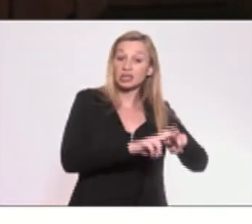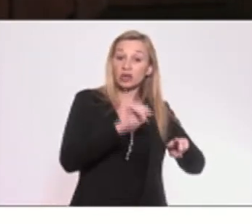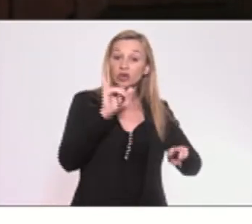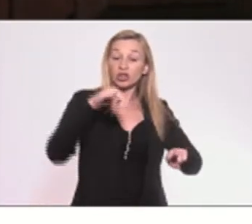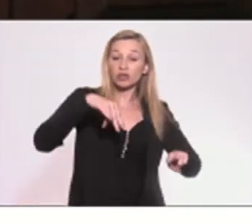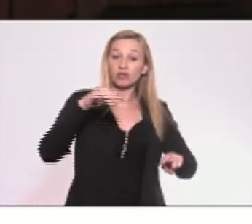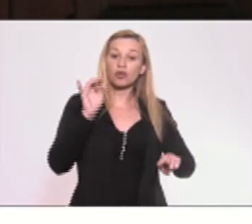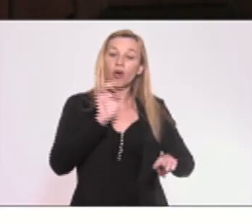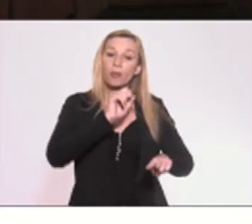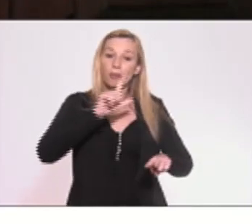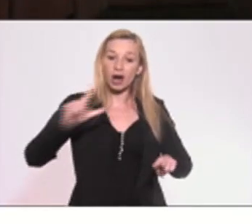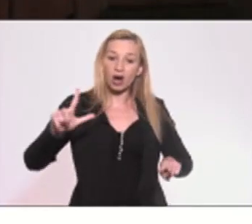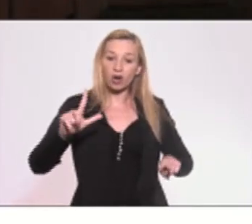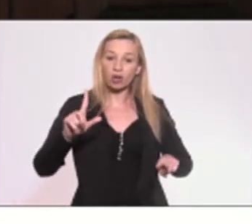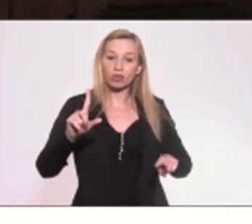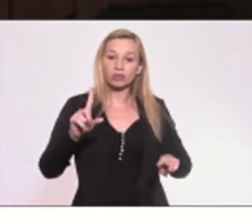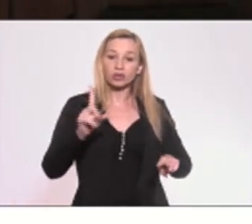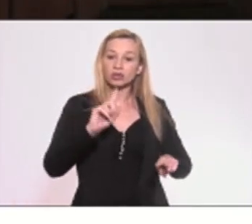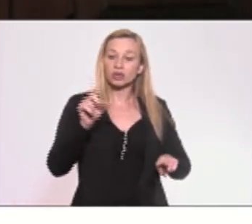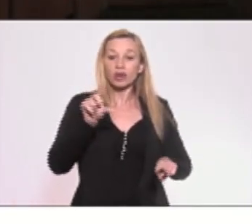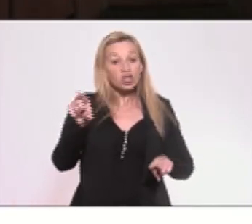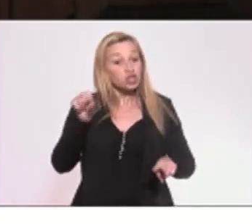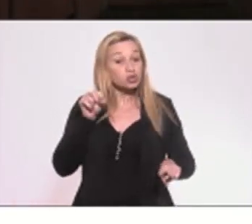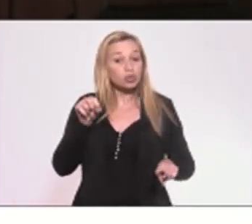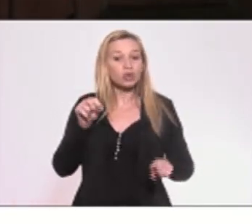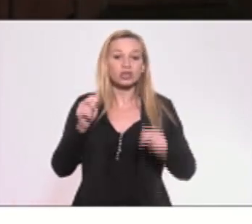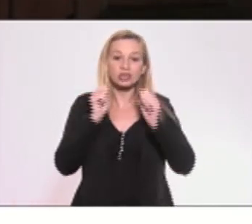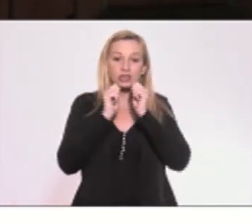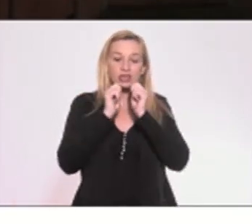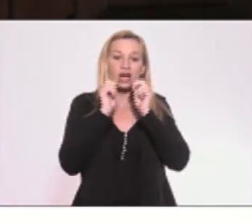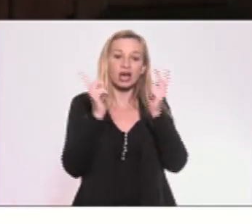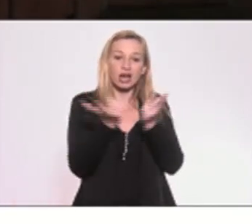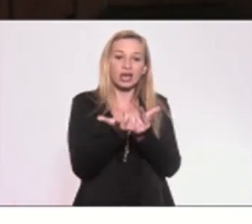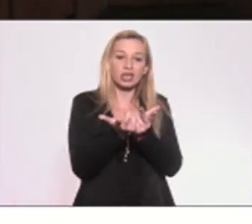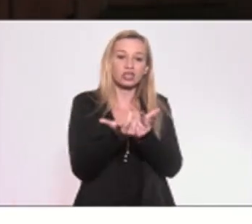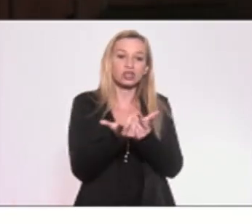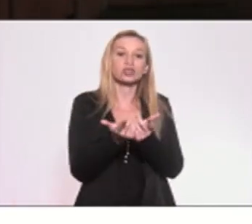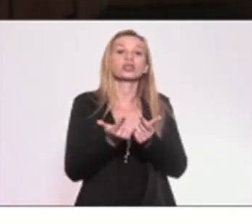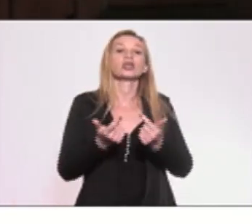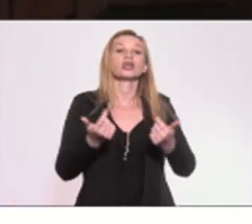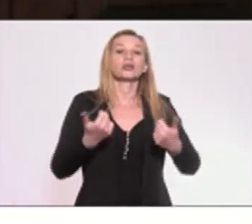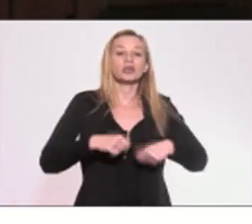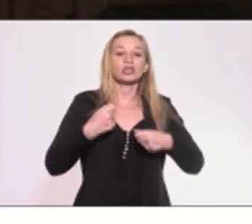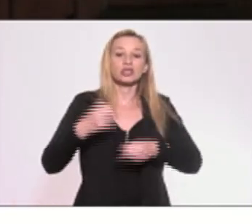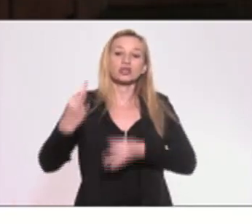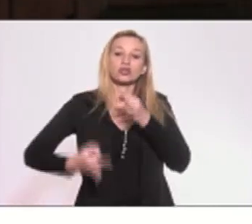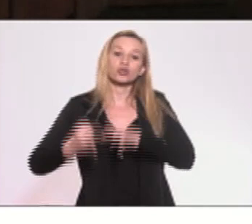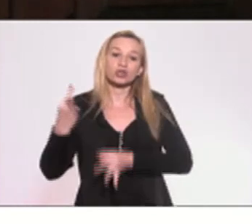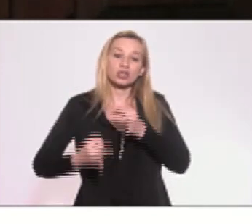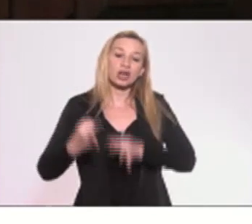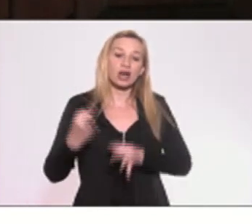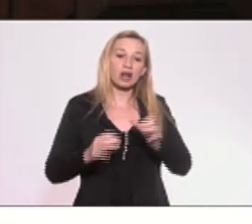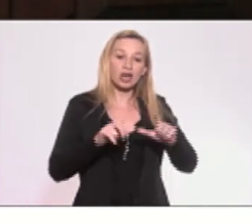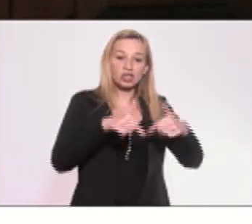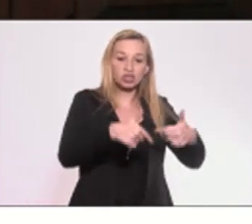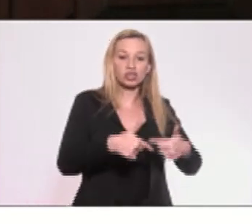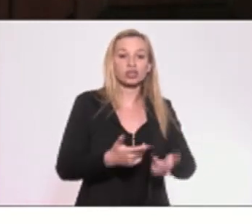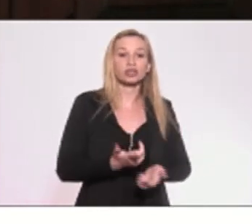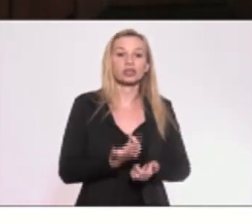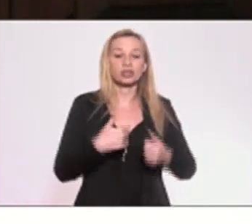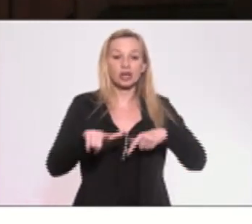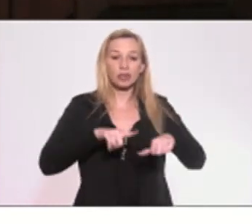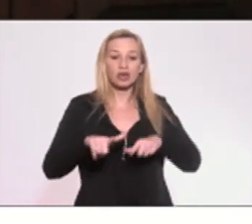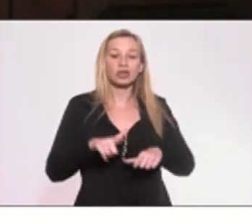Alerj estabelecer medida cautelar sem que haja manifestação do judiciário nesse sentido. A Operação Furna da